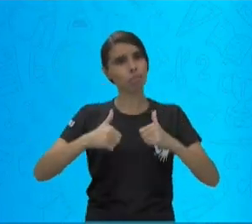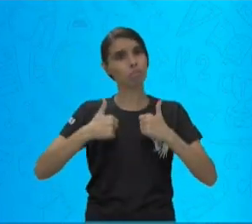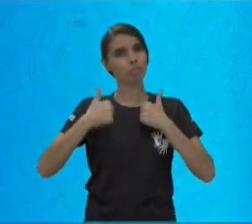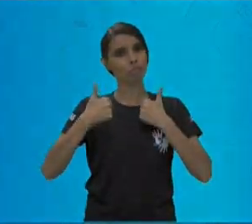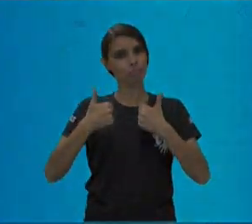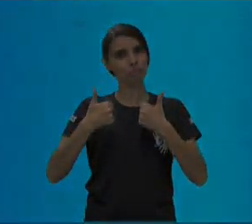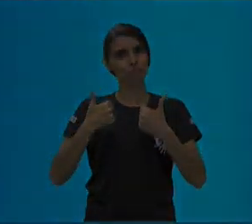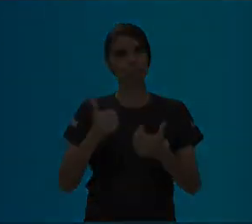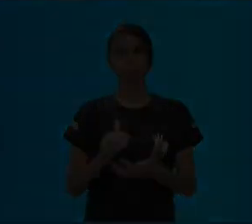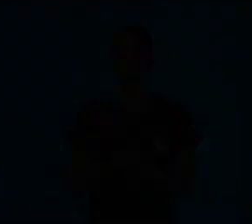tchau tchau